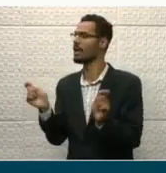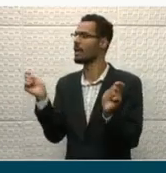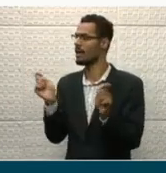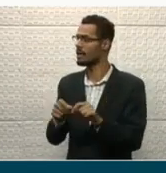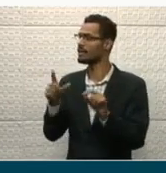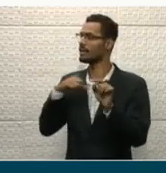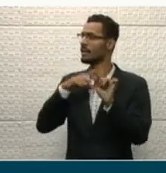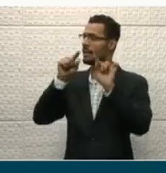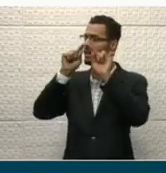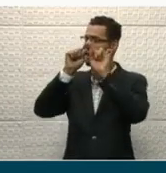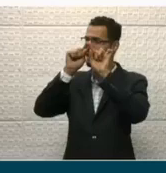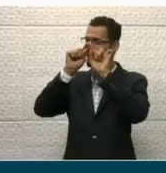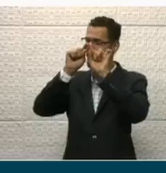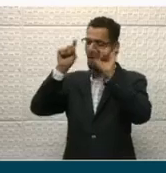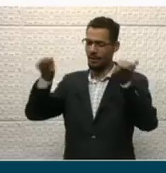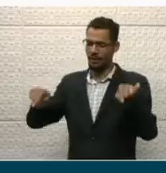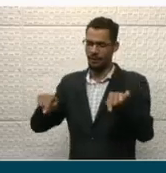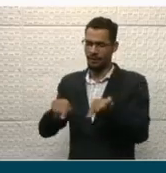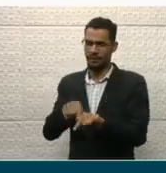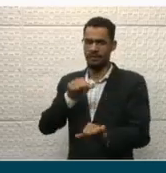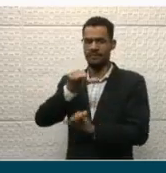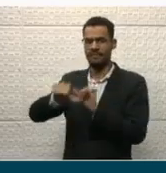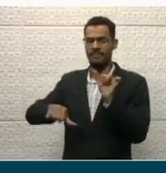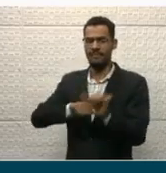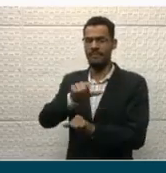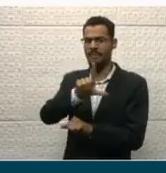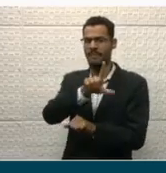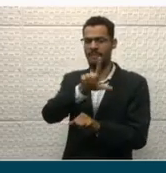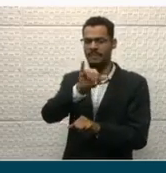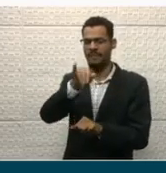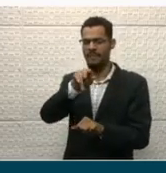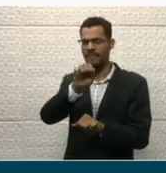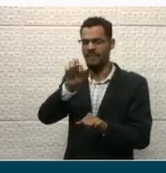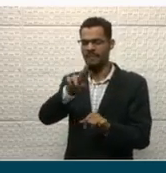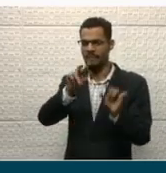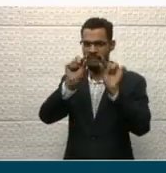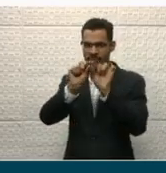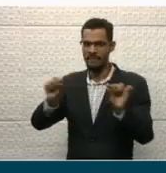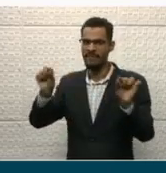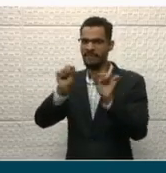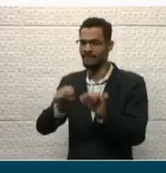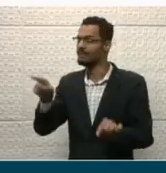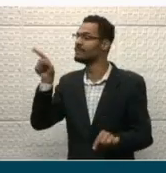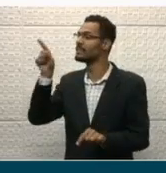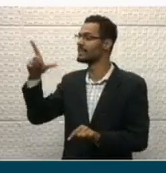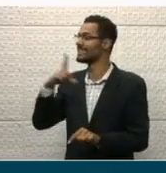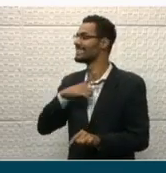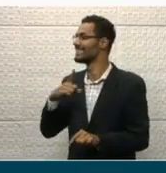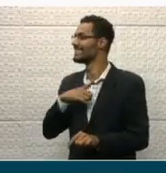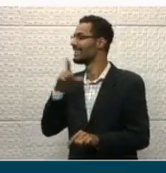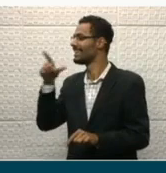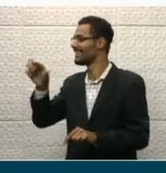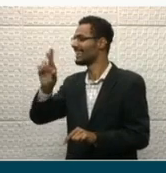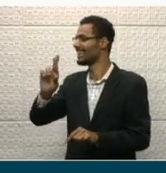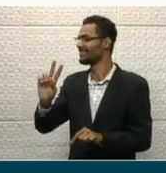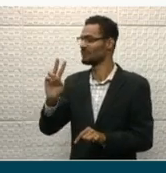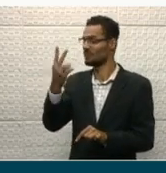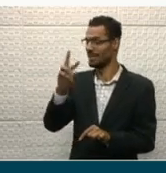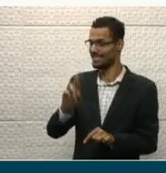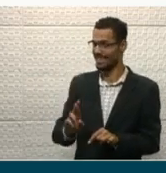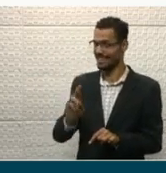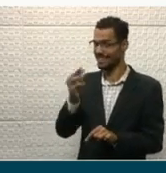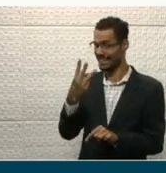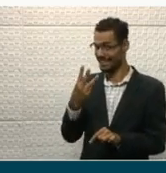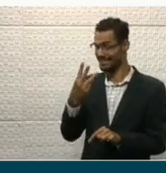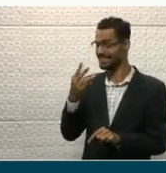a matriz de uma transformação linear. Aqui nós temos a transformação de R2 em R3,